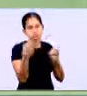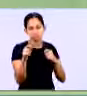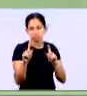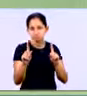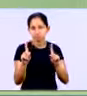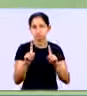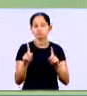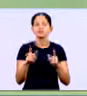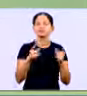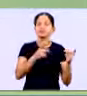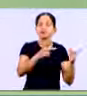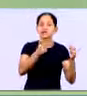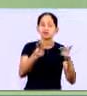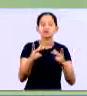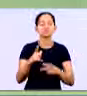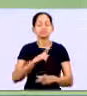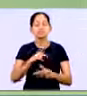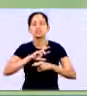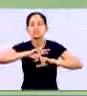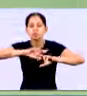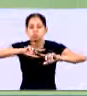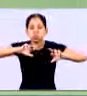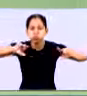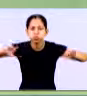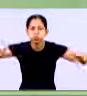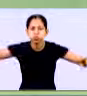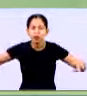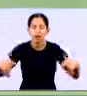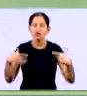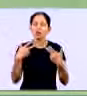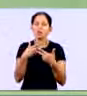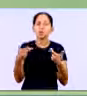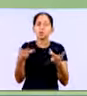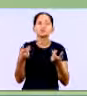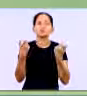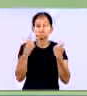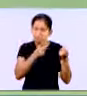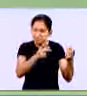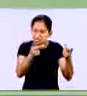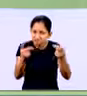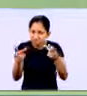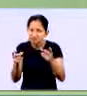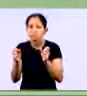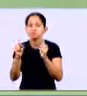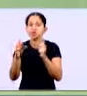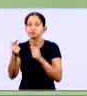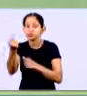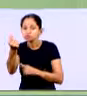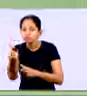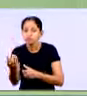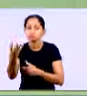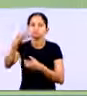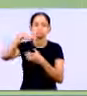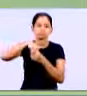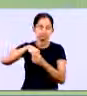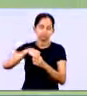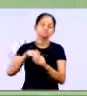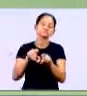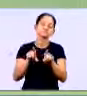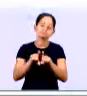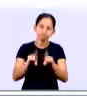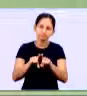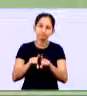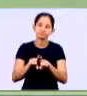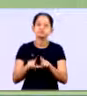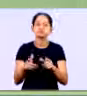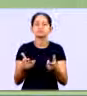de ativos, eu tenho terrenos, máquinas que vale a pena, que não estou utilizando, eu vou e vendo e trago aquele recurso para dentro da empresa, aumentando o meu capital de giro e a liquidez da